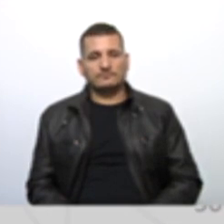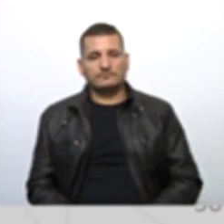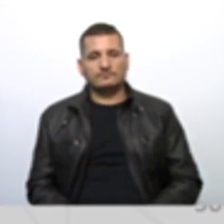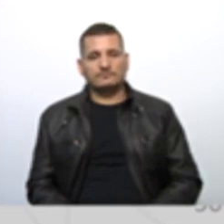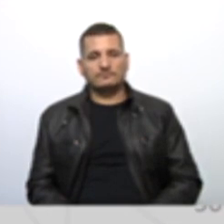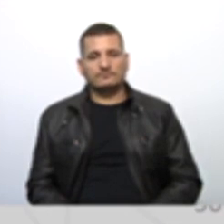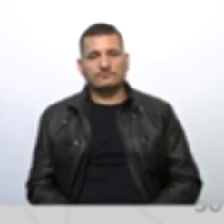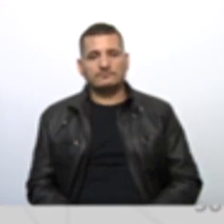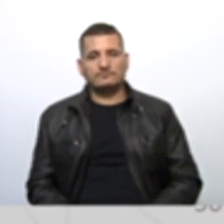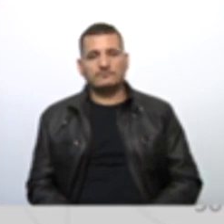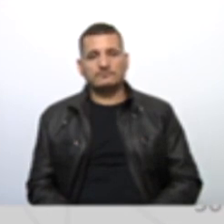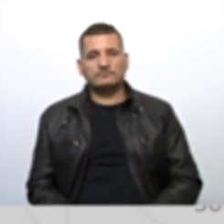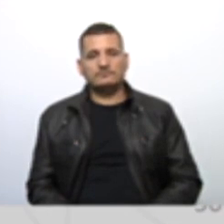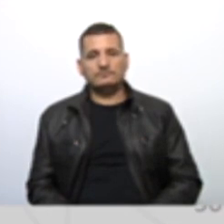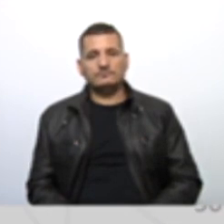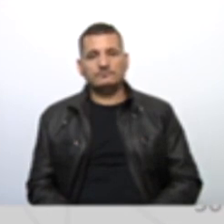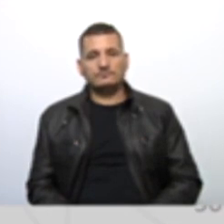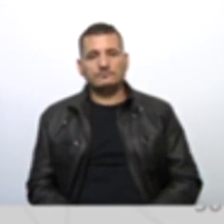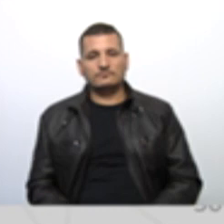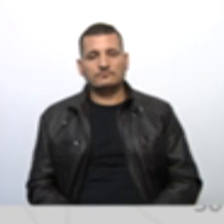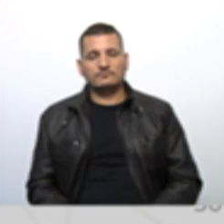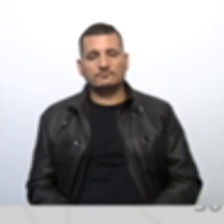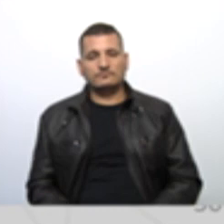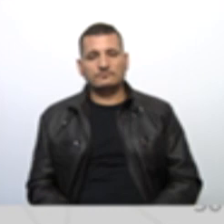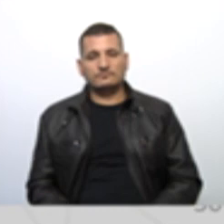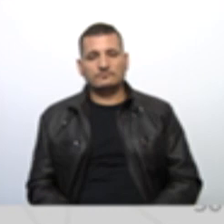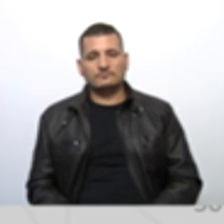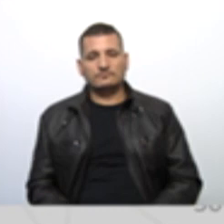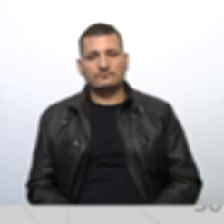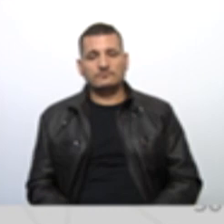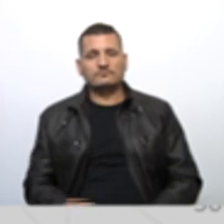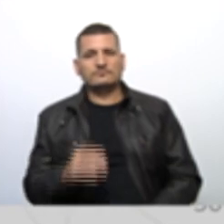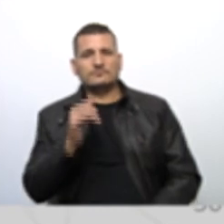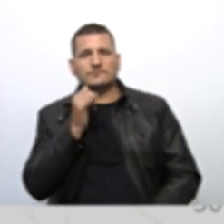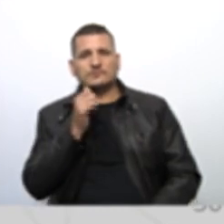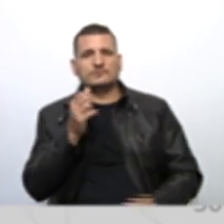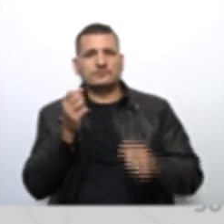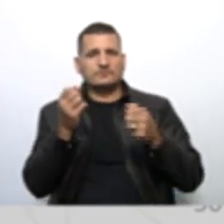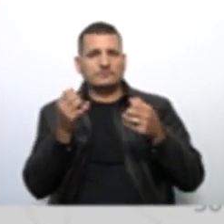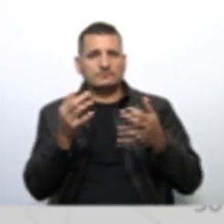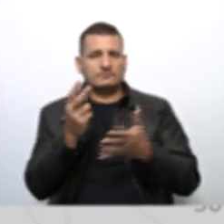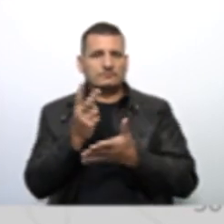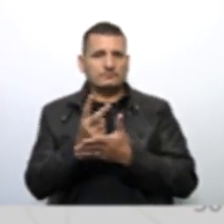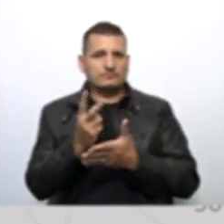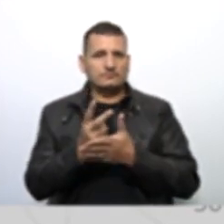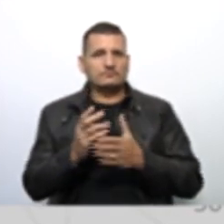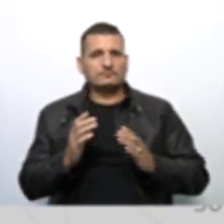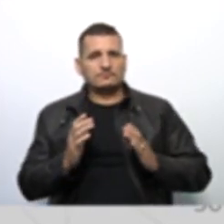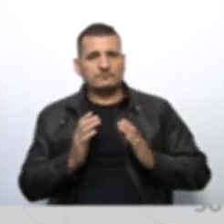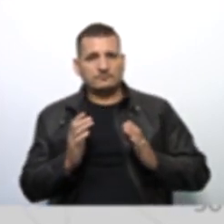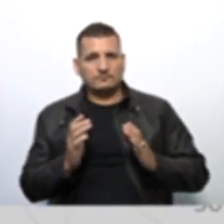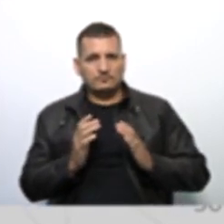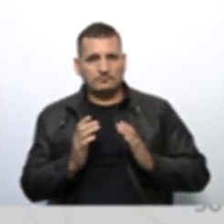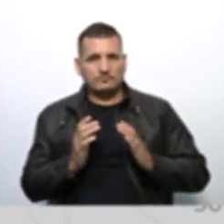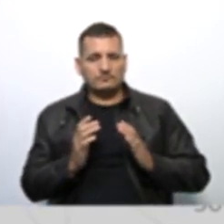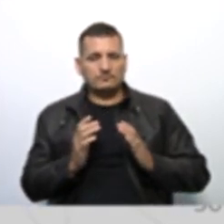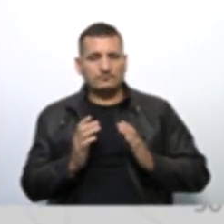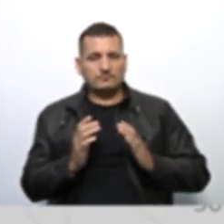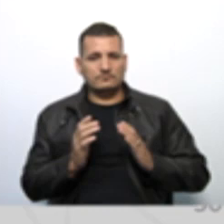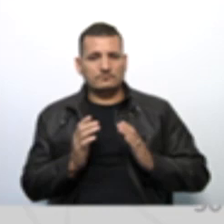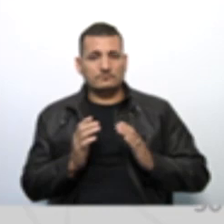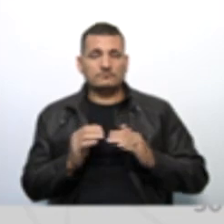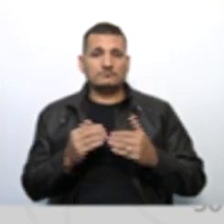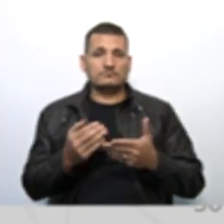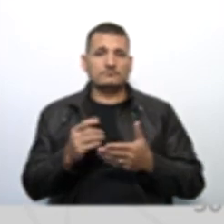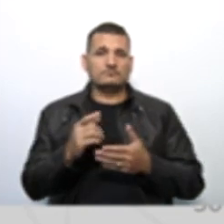Se focou, a questão focou explicando que é na mesma cidade, então automaticamente eu